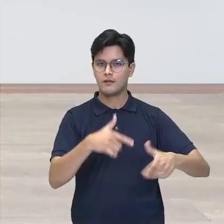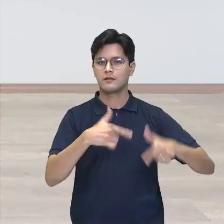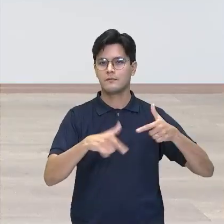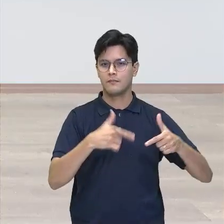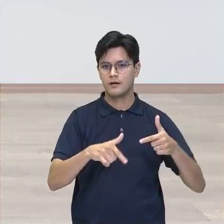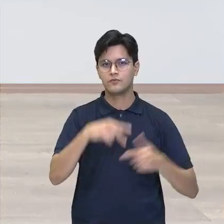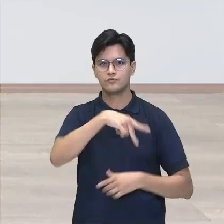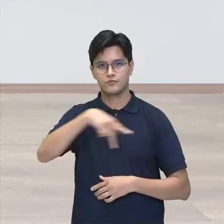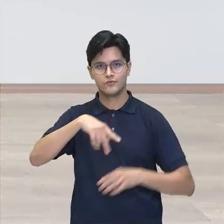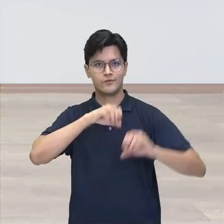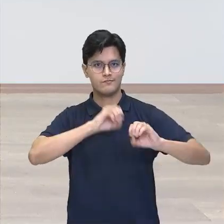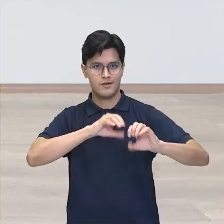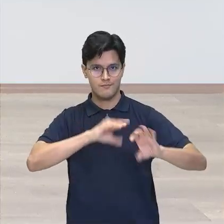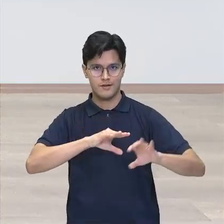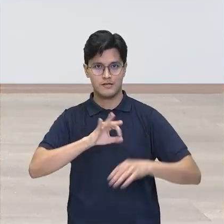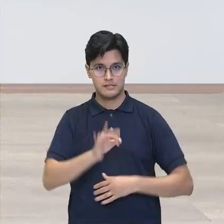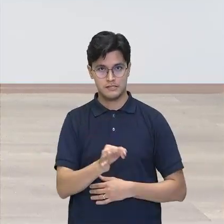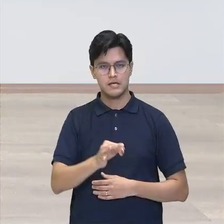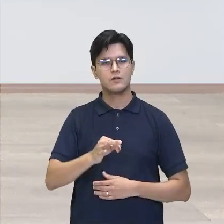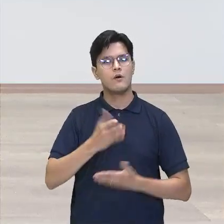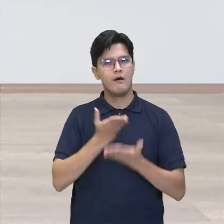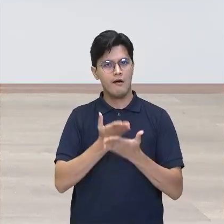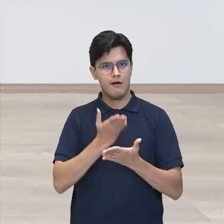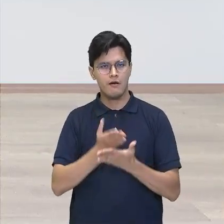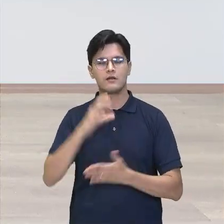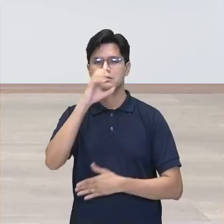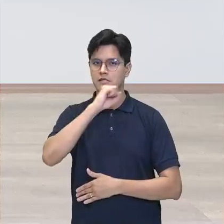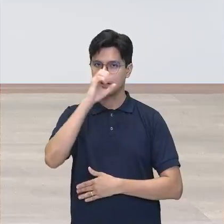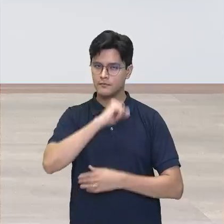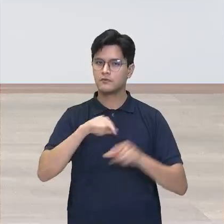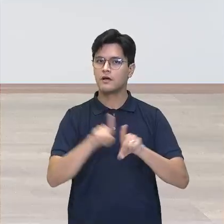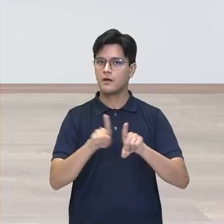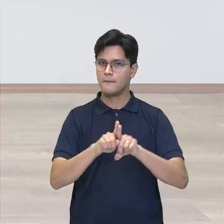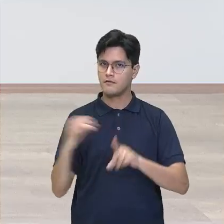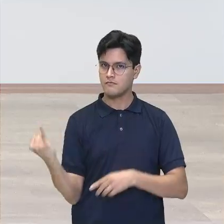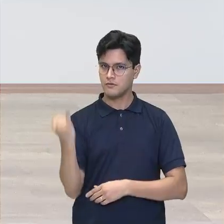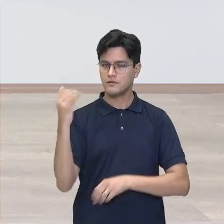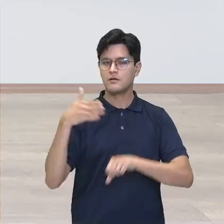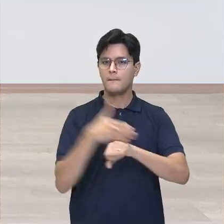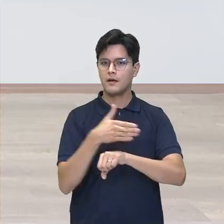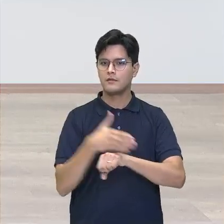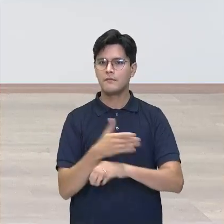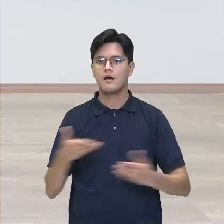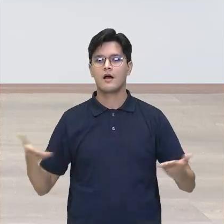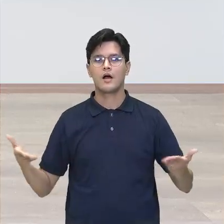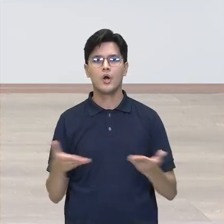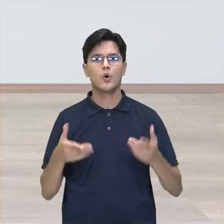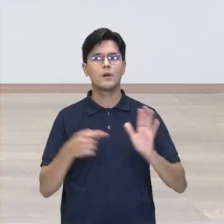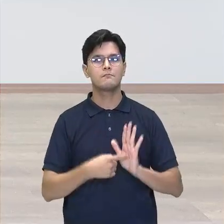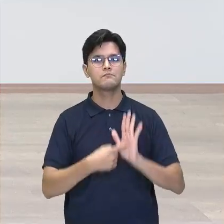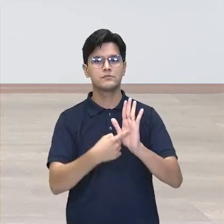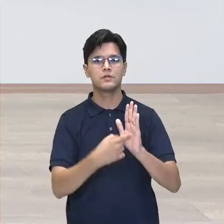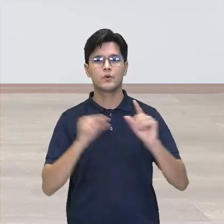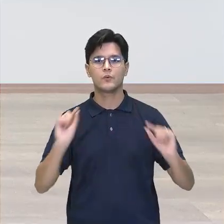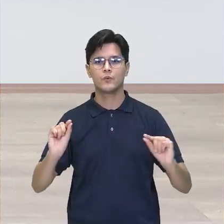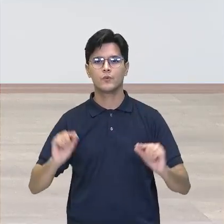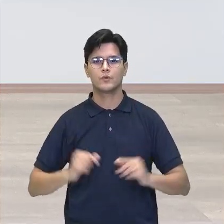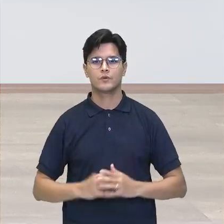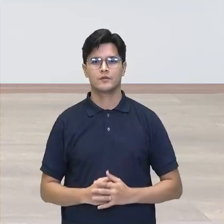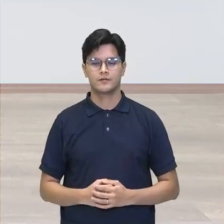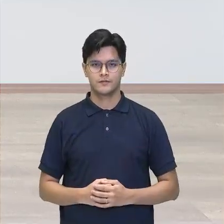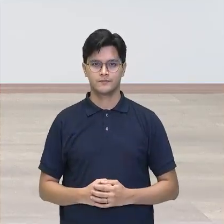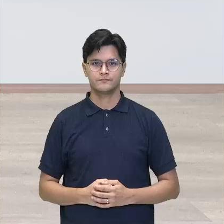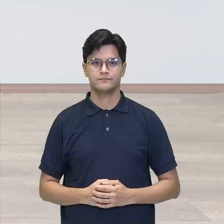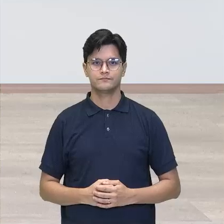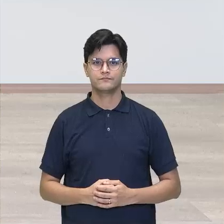com certeza, né? Fique atento, professor. Muito bem. Agora a gente vai mostrar os nossos